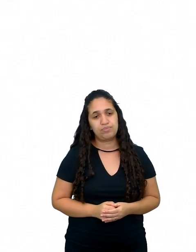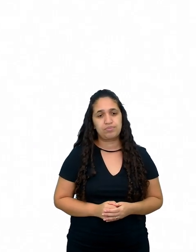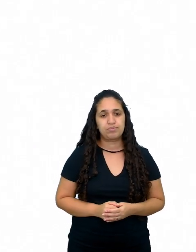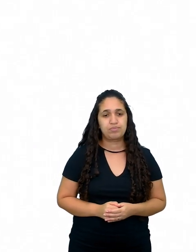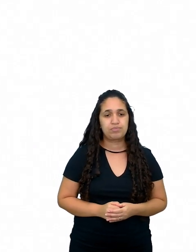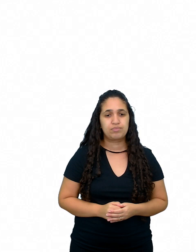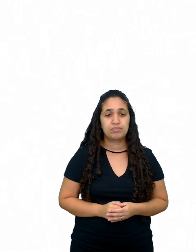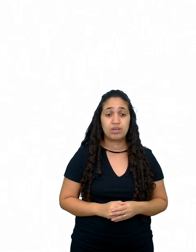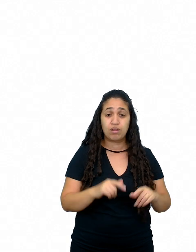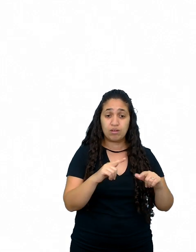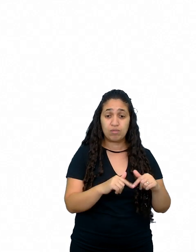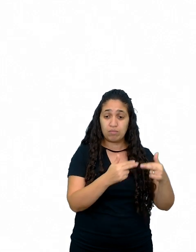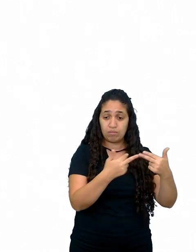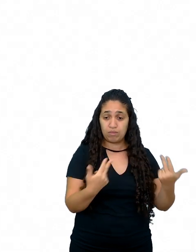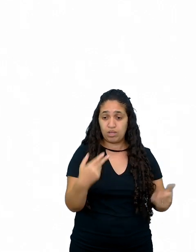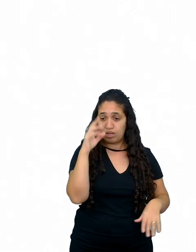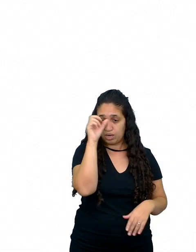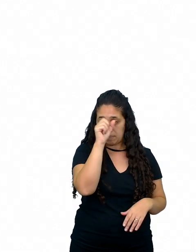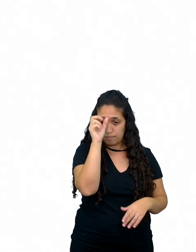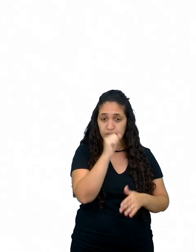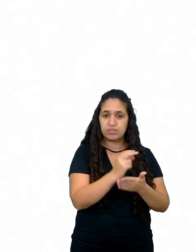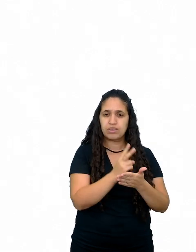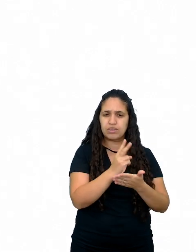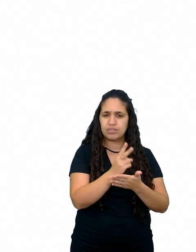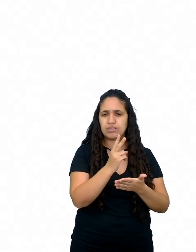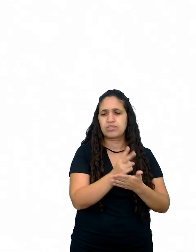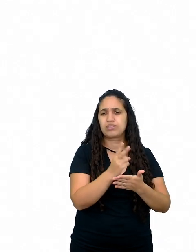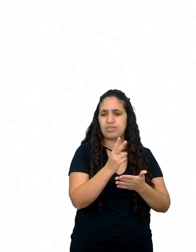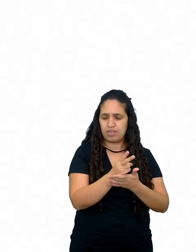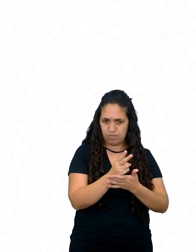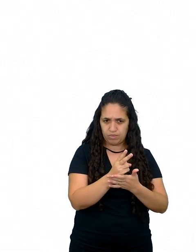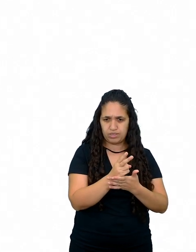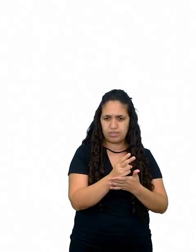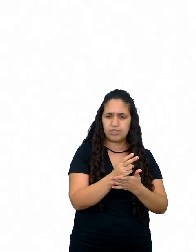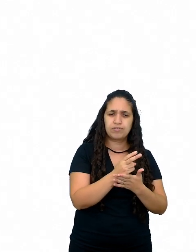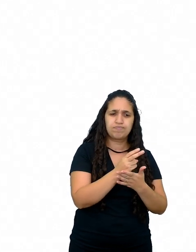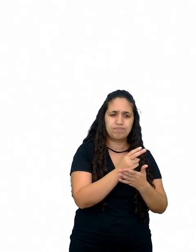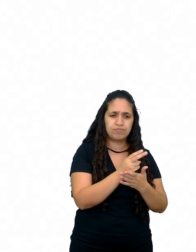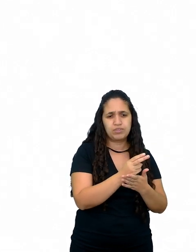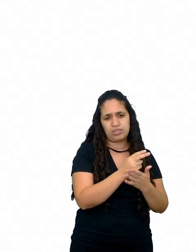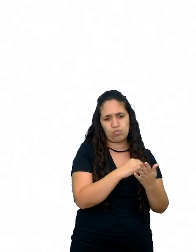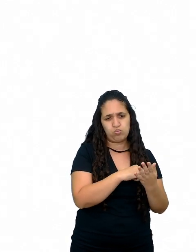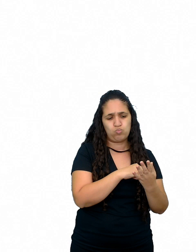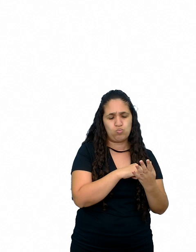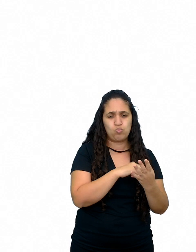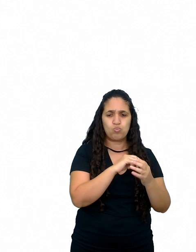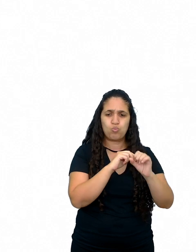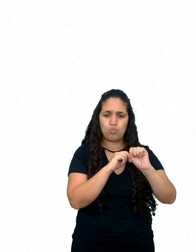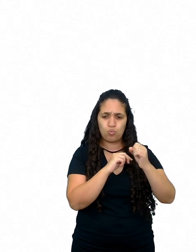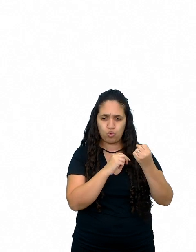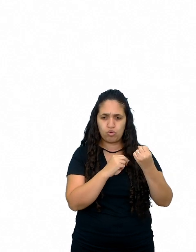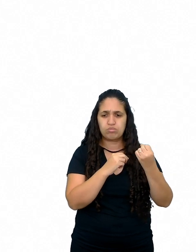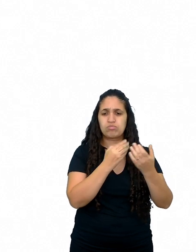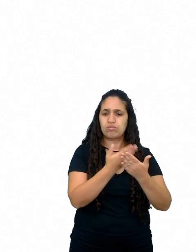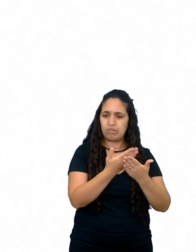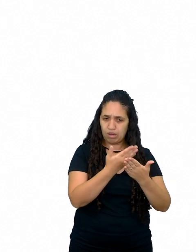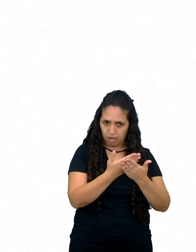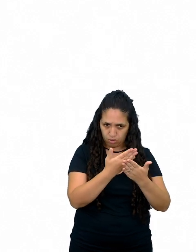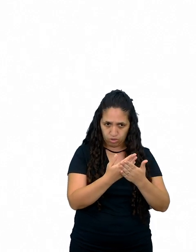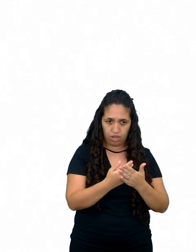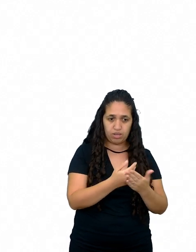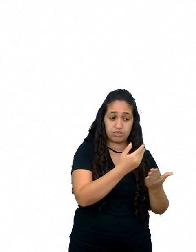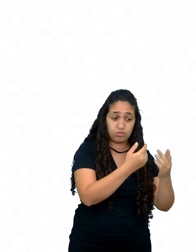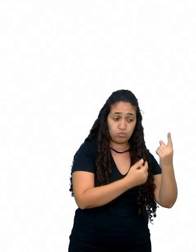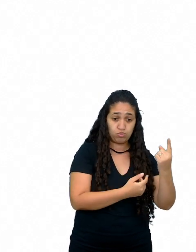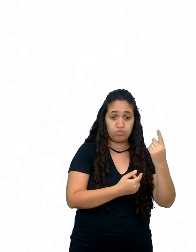O material Aprender Sempre, ele é sempre distribuído em 8 aulas. A aula 1 e